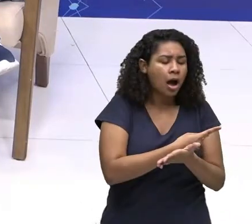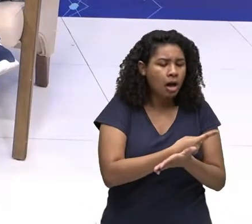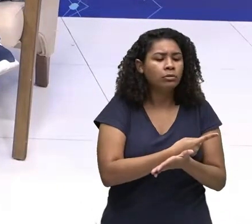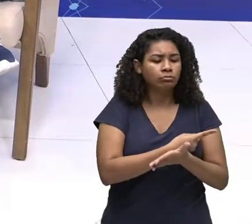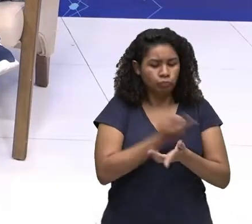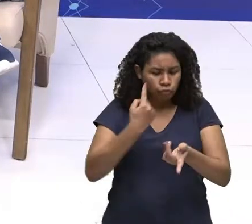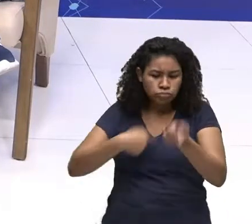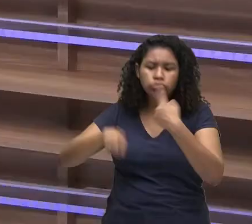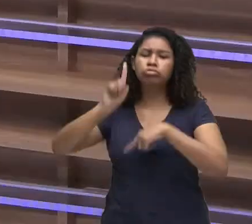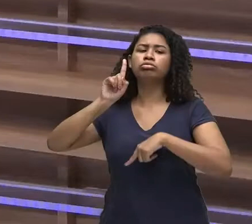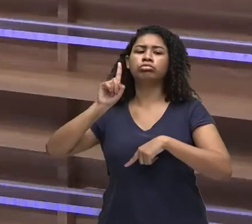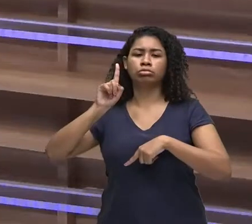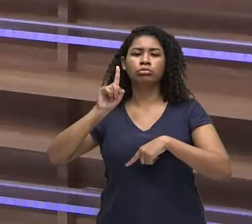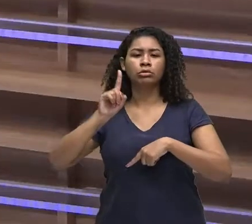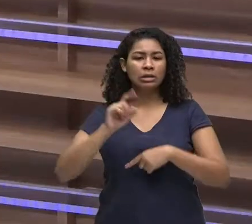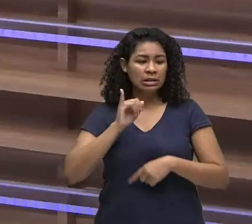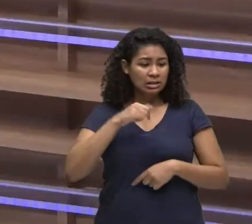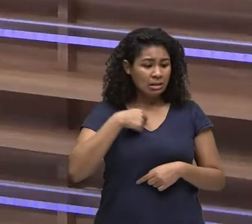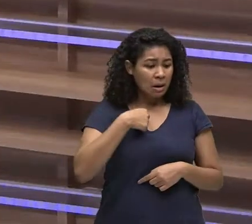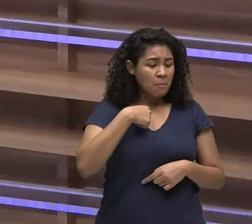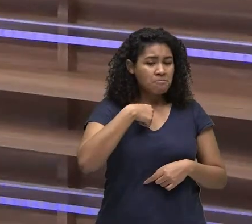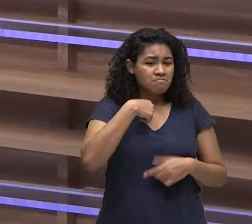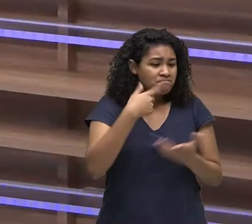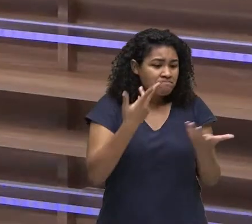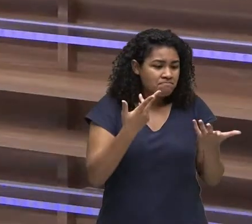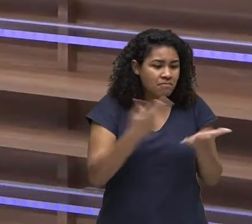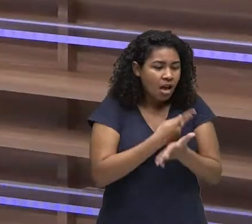tenho é um levantador olímpico,